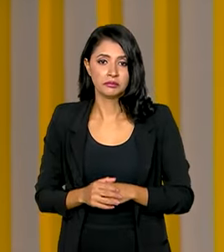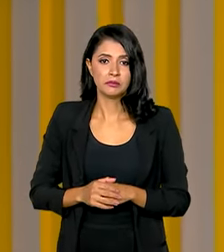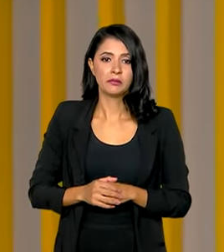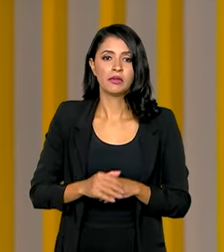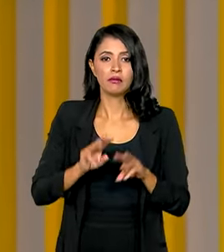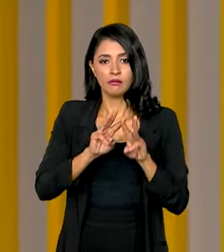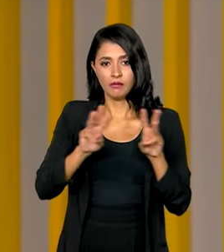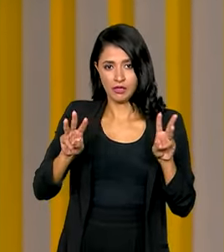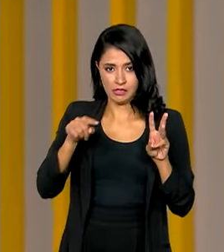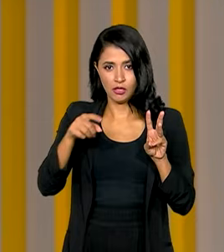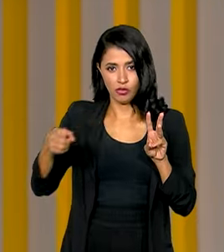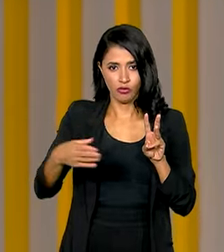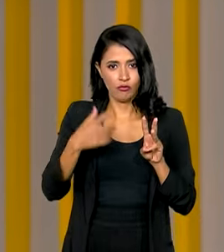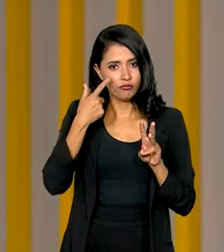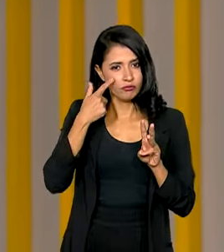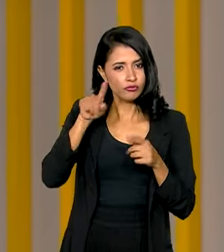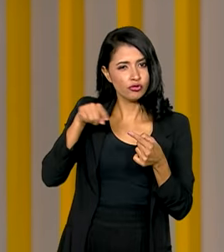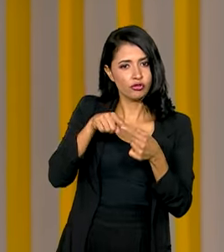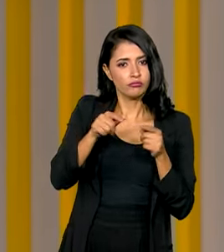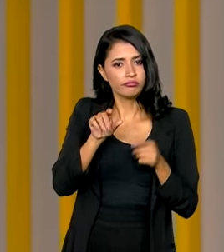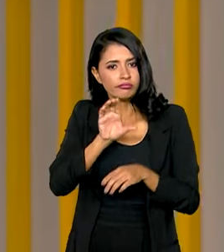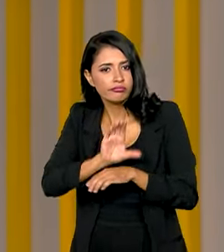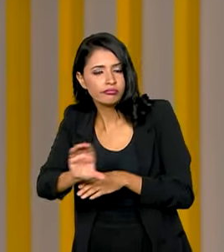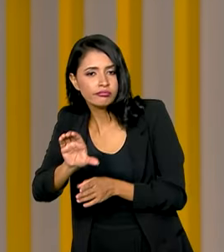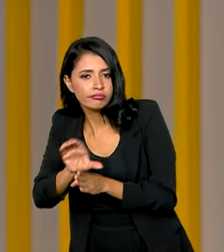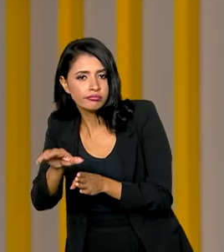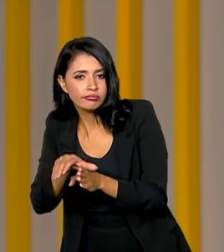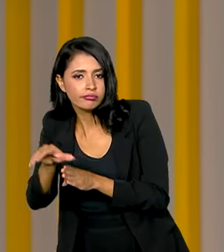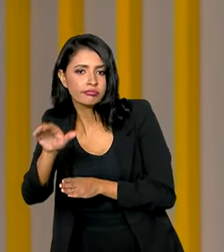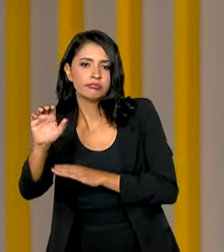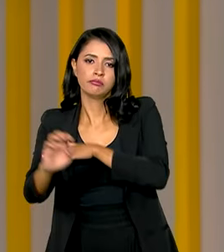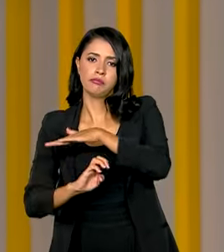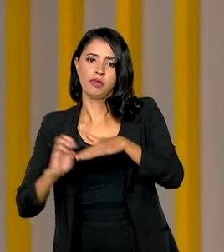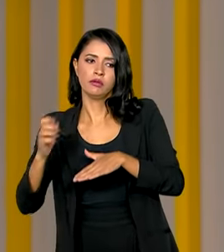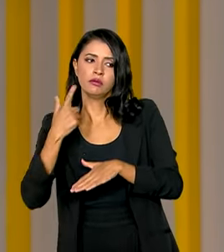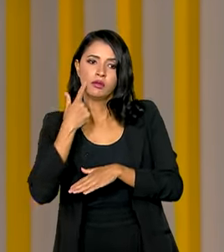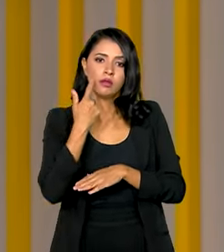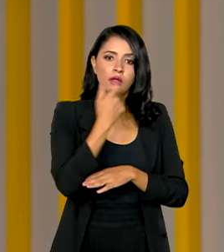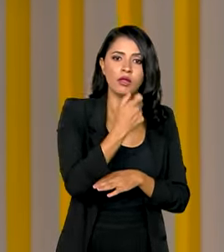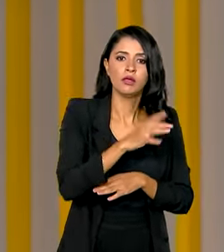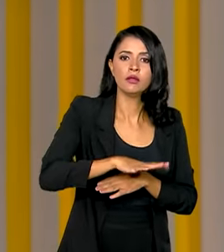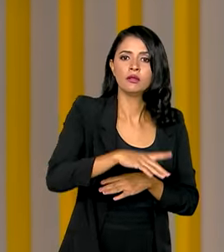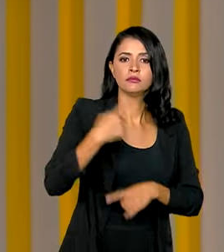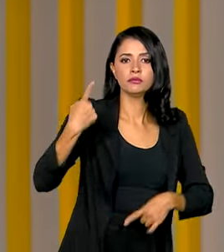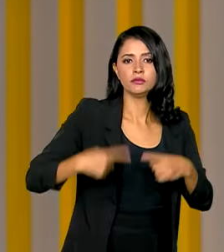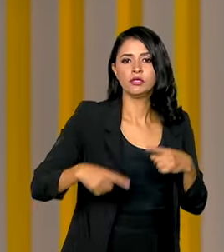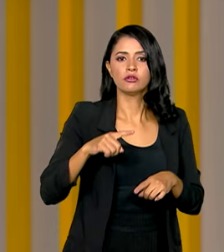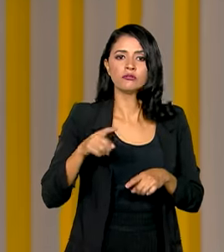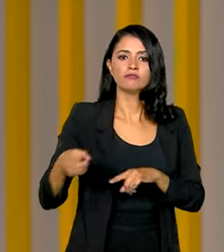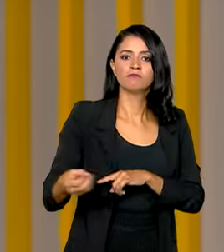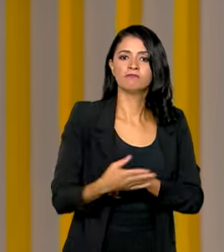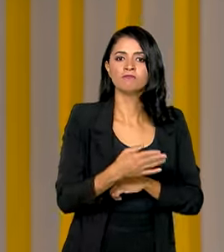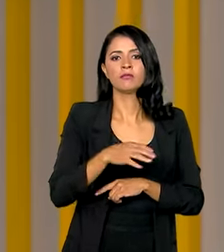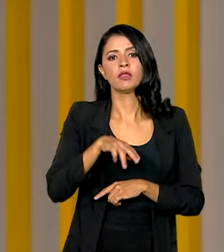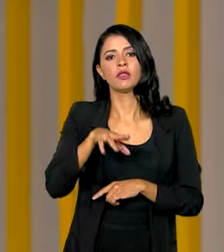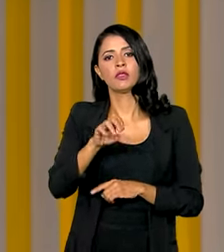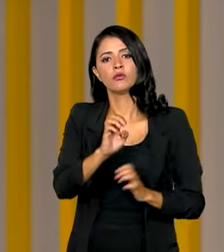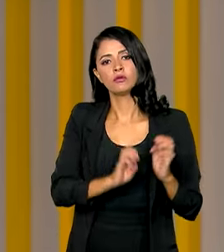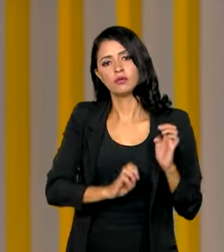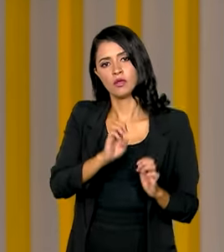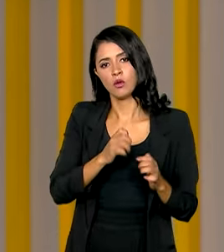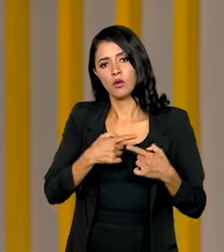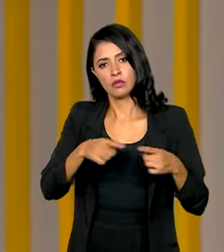portal pretende orientar empresas interessadas em participar da política de modernização da indústria Nacional lançada